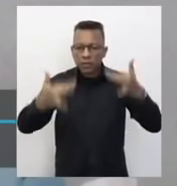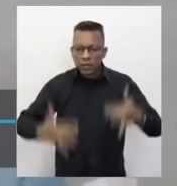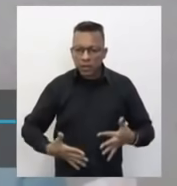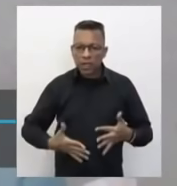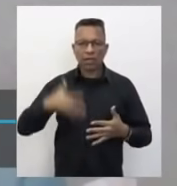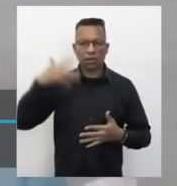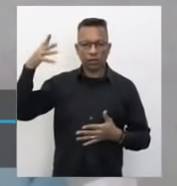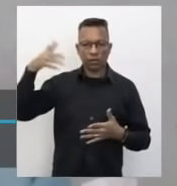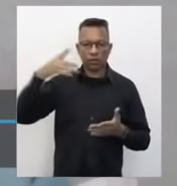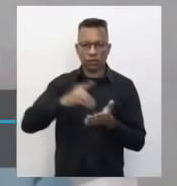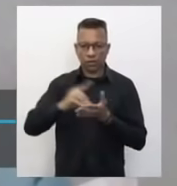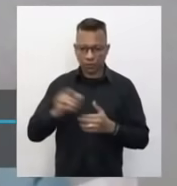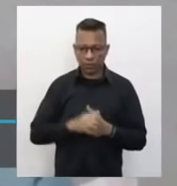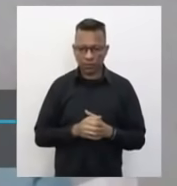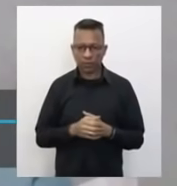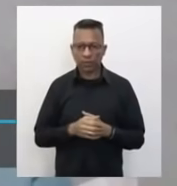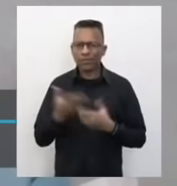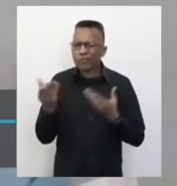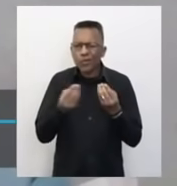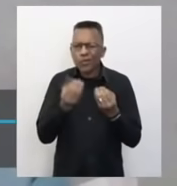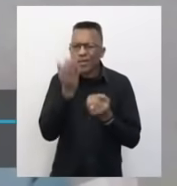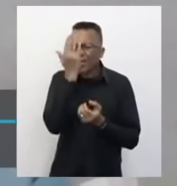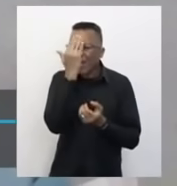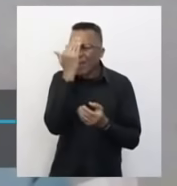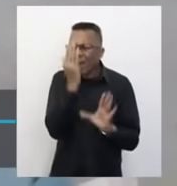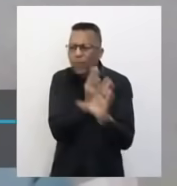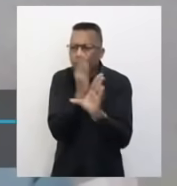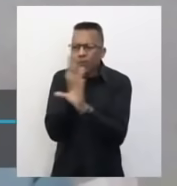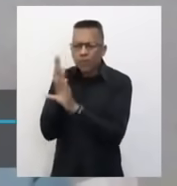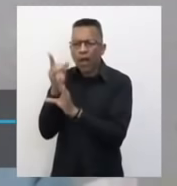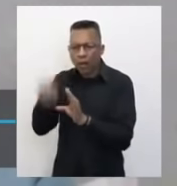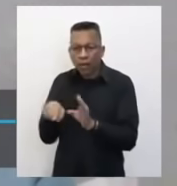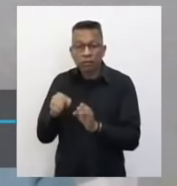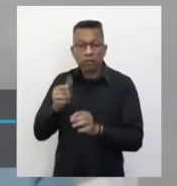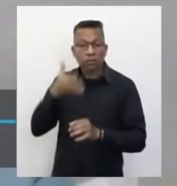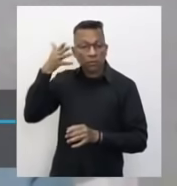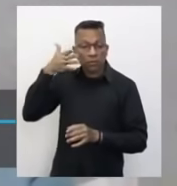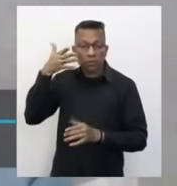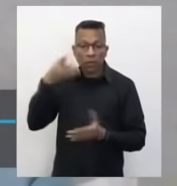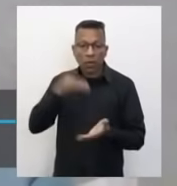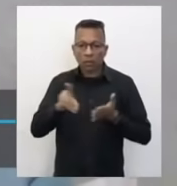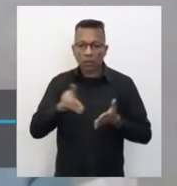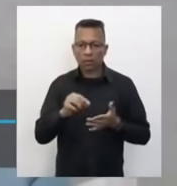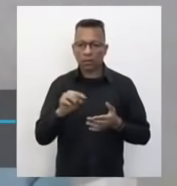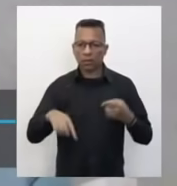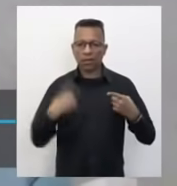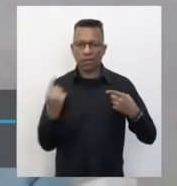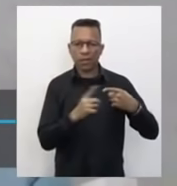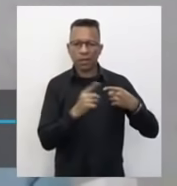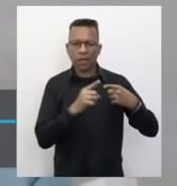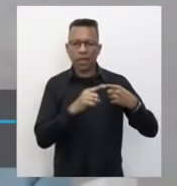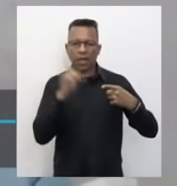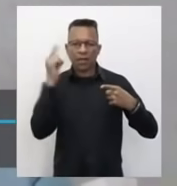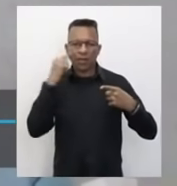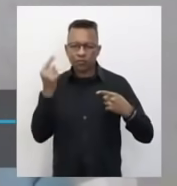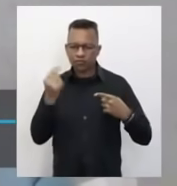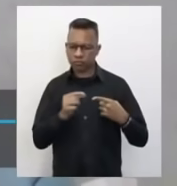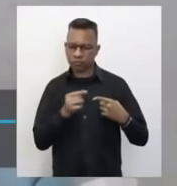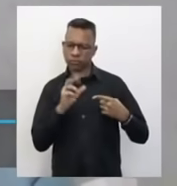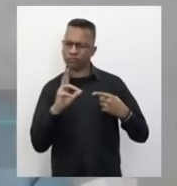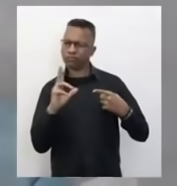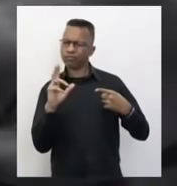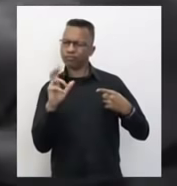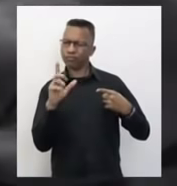ódio. Como identificar, gente, um discurso de ódio? Primeiro, que ele tem um tom ameaçador, um